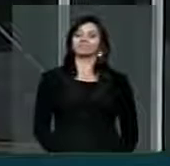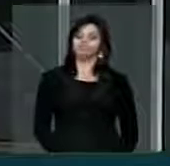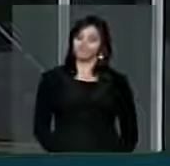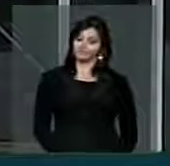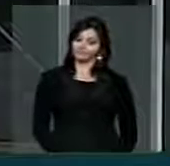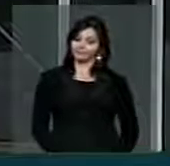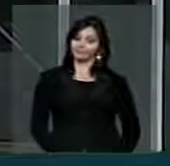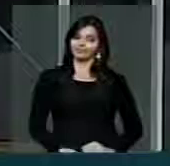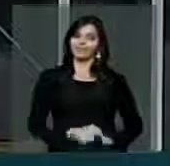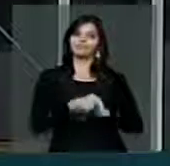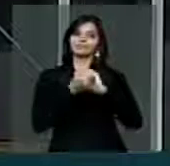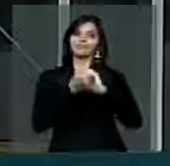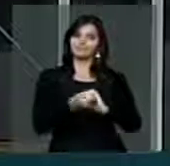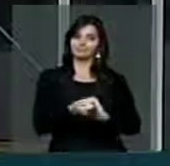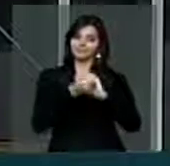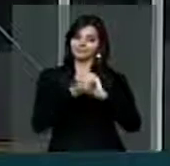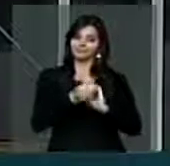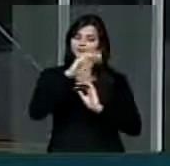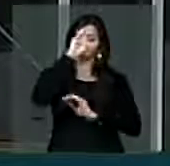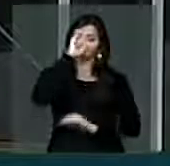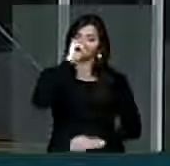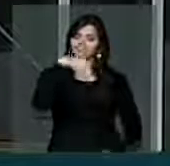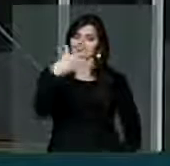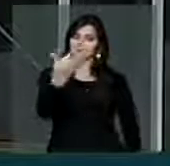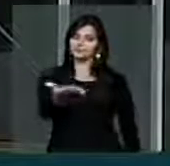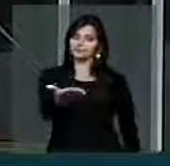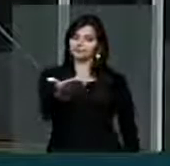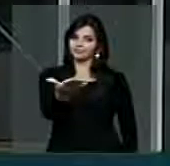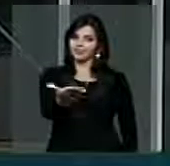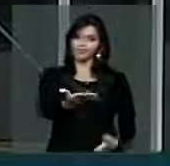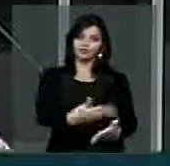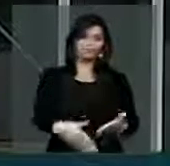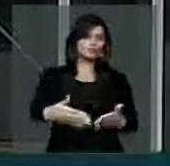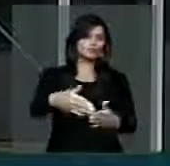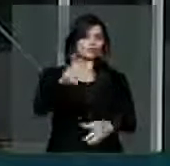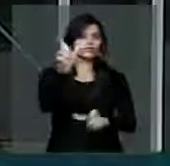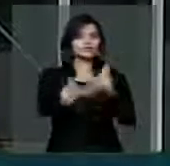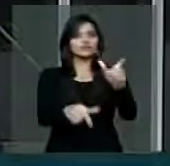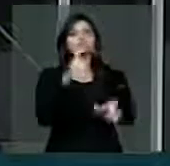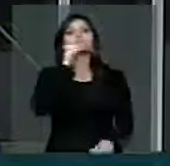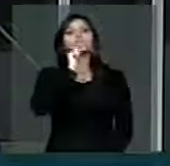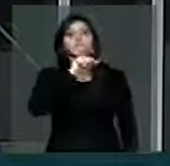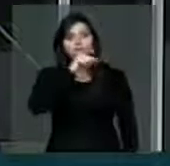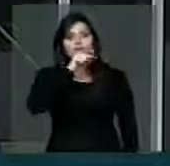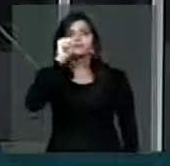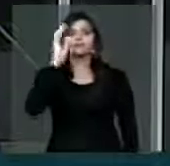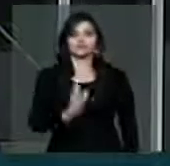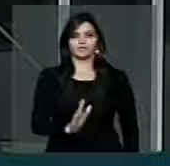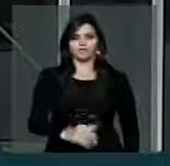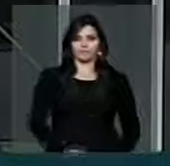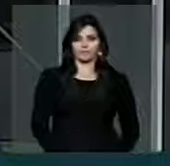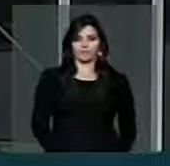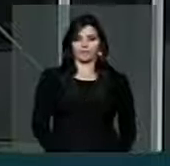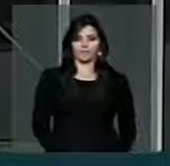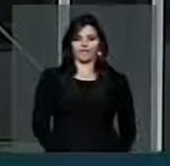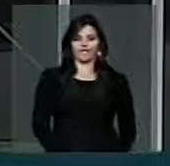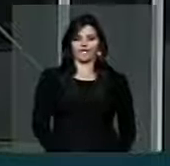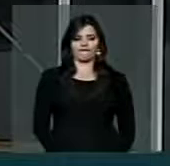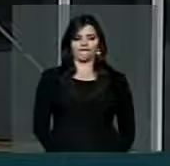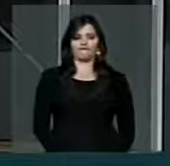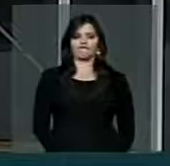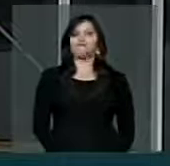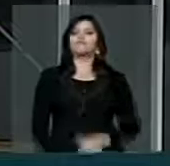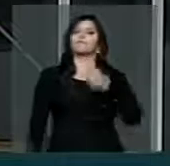cumprimentar e homenagear a todas as mães do Brasil.